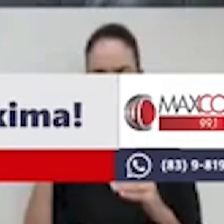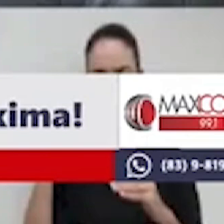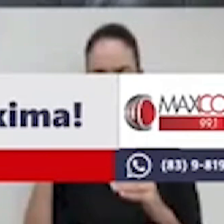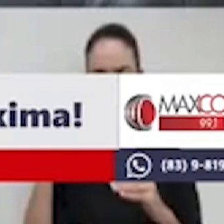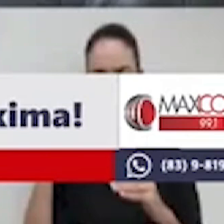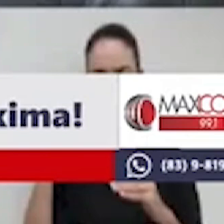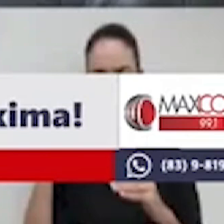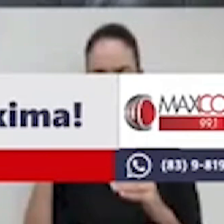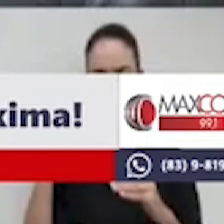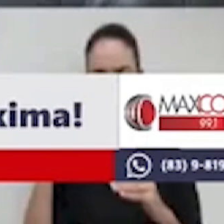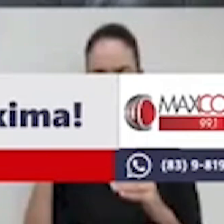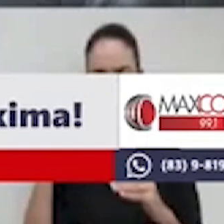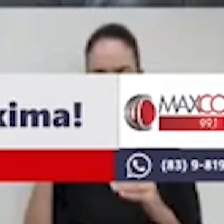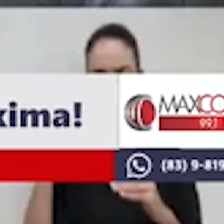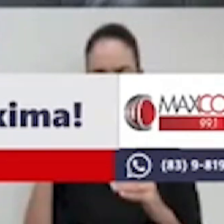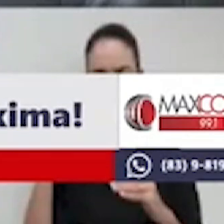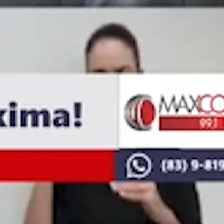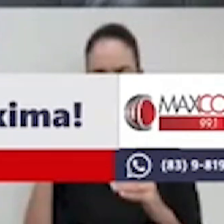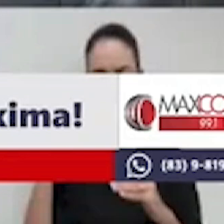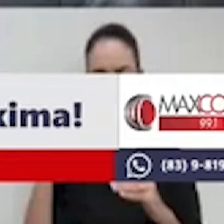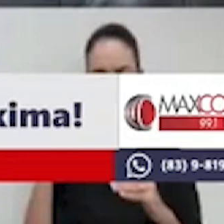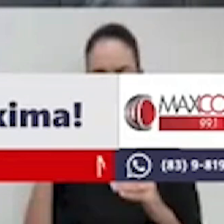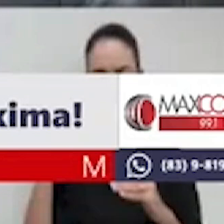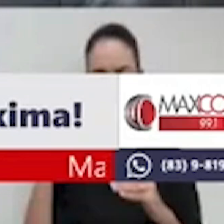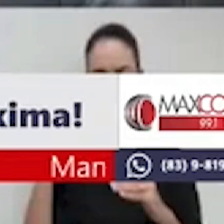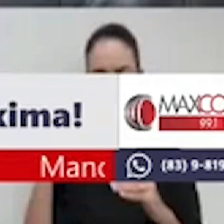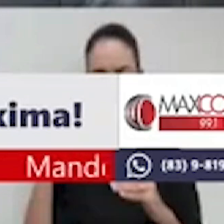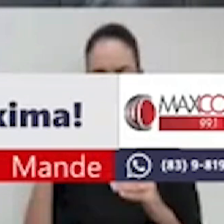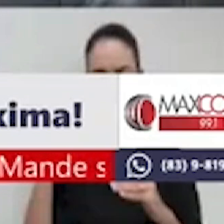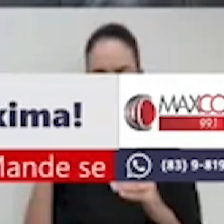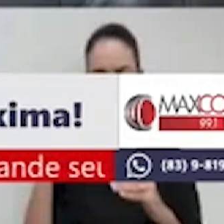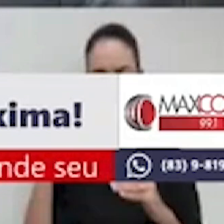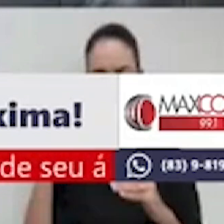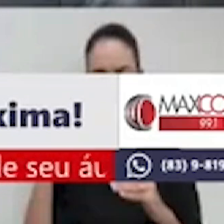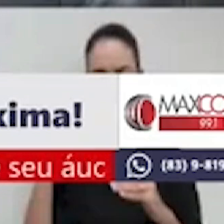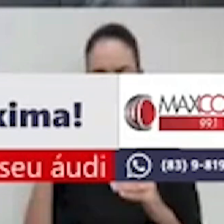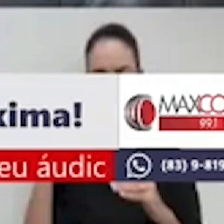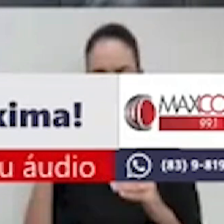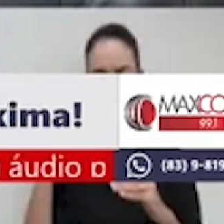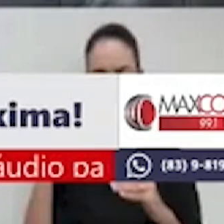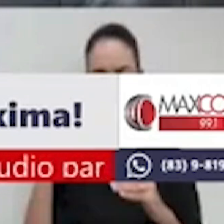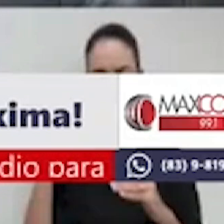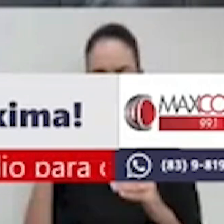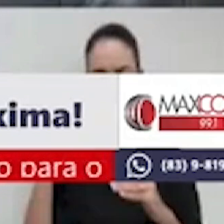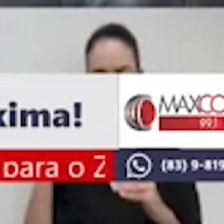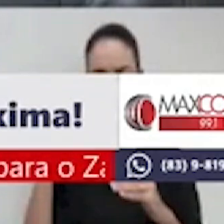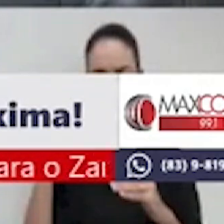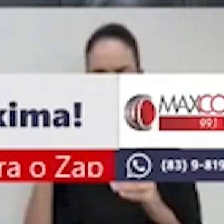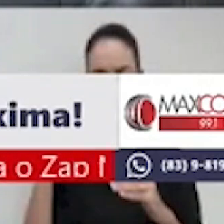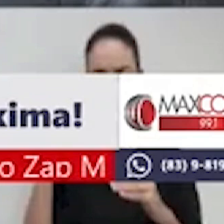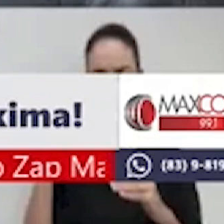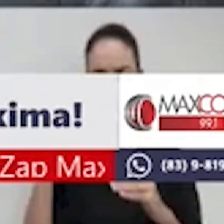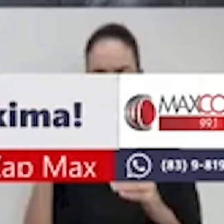é derrubar uma pessoa que venceu você venceu na democracia tem